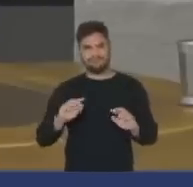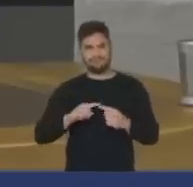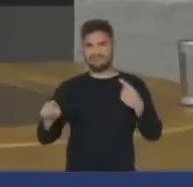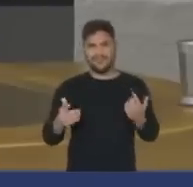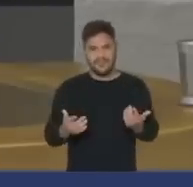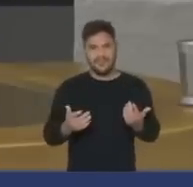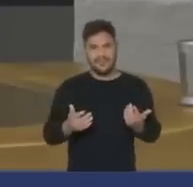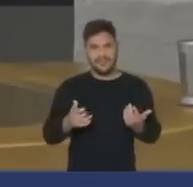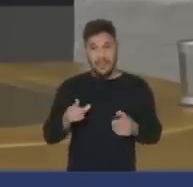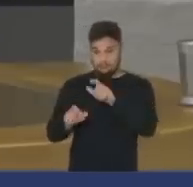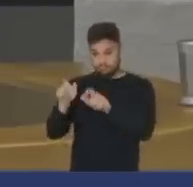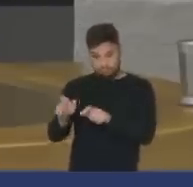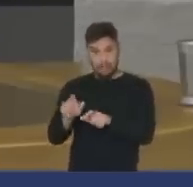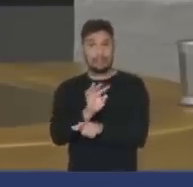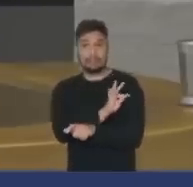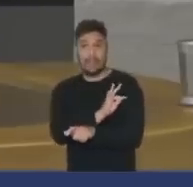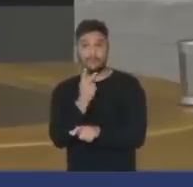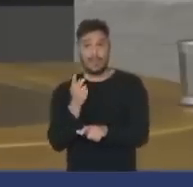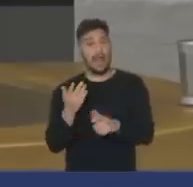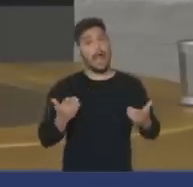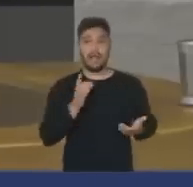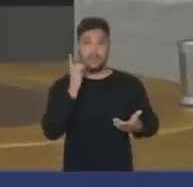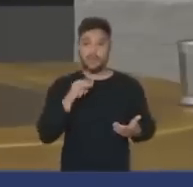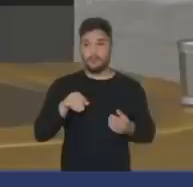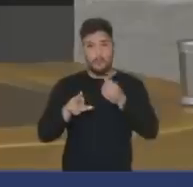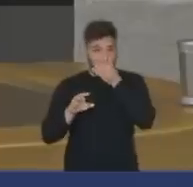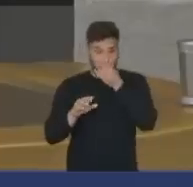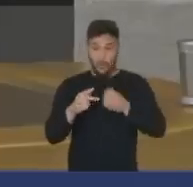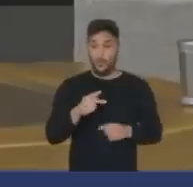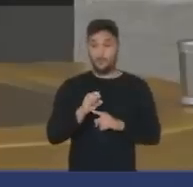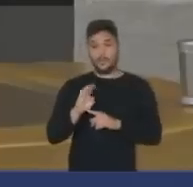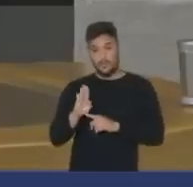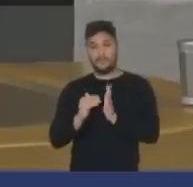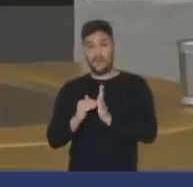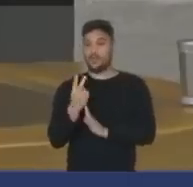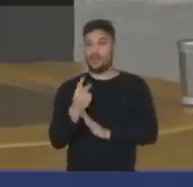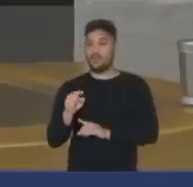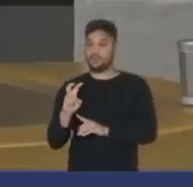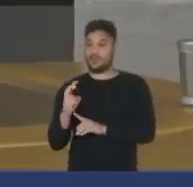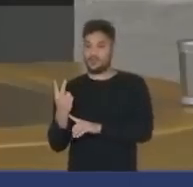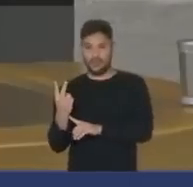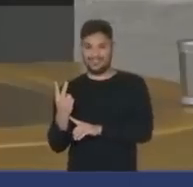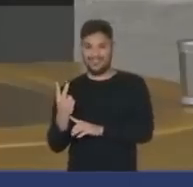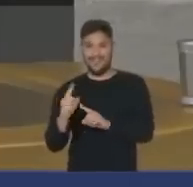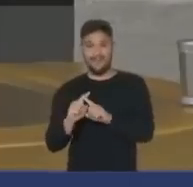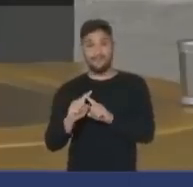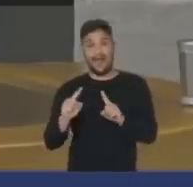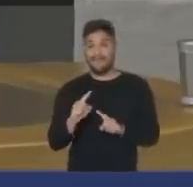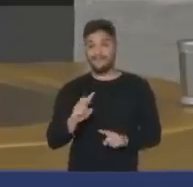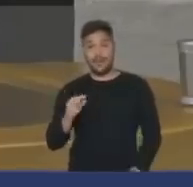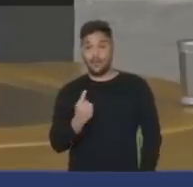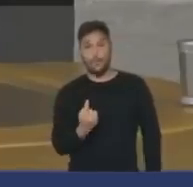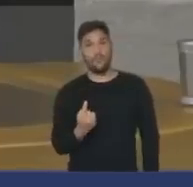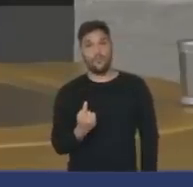racionalidade, mesmo que os técnicos digam. Mas, deputado Mauro, o PIB que ia crescer 2,52 para o ano só vai crescer